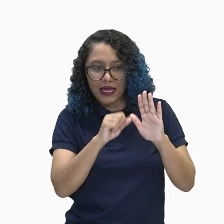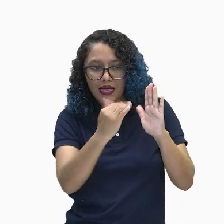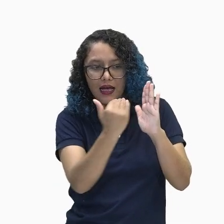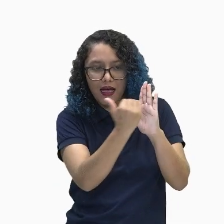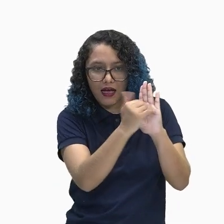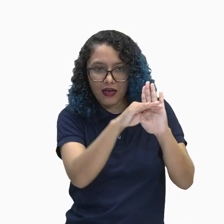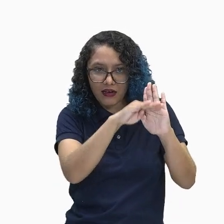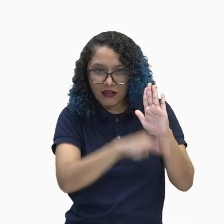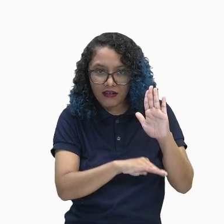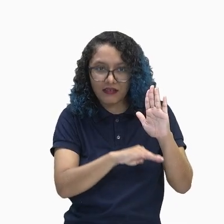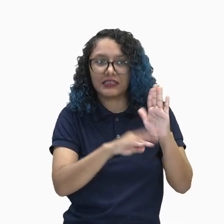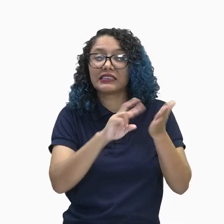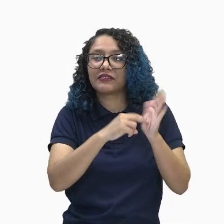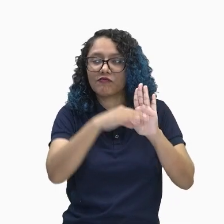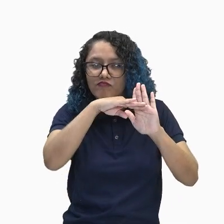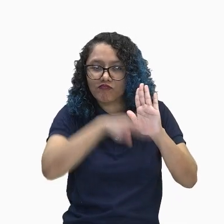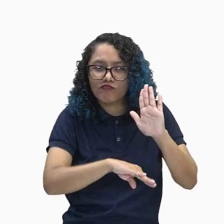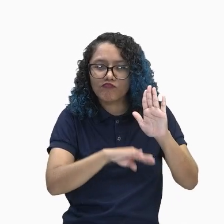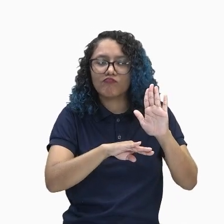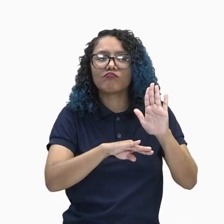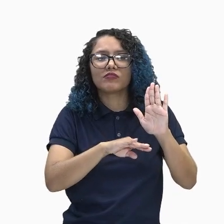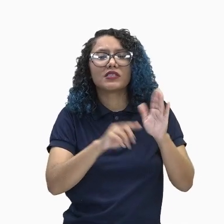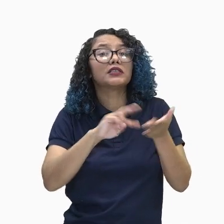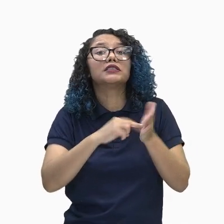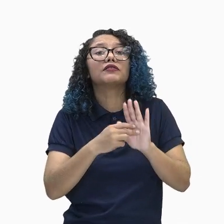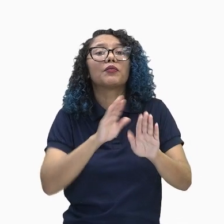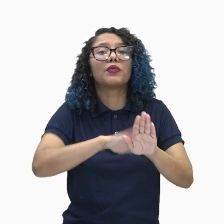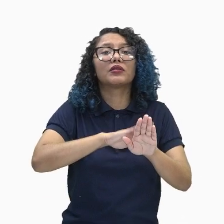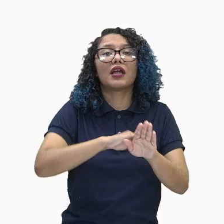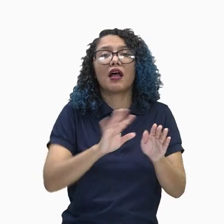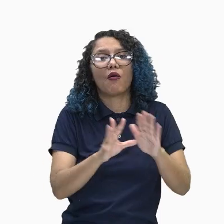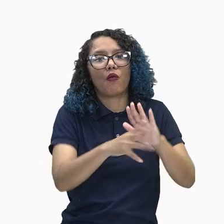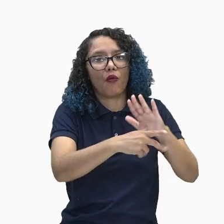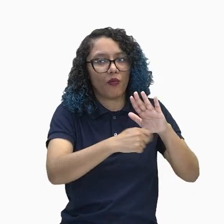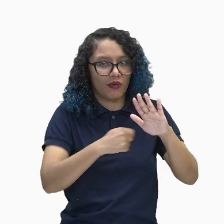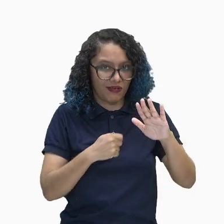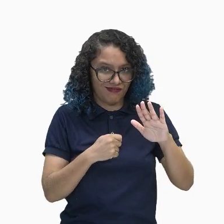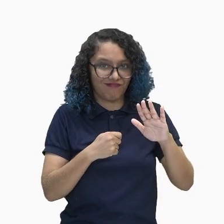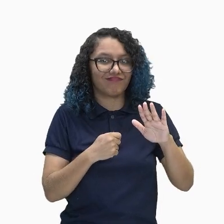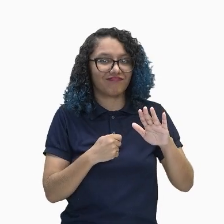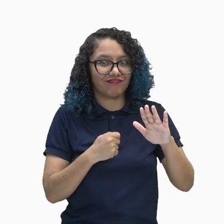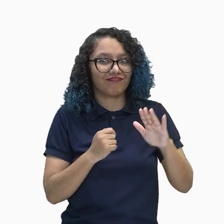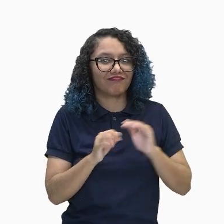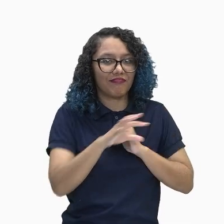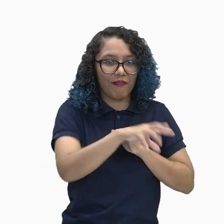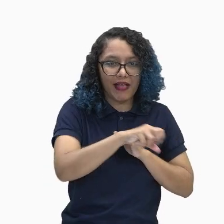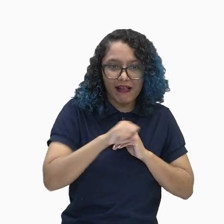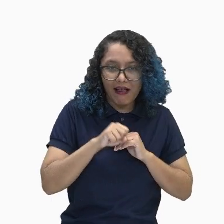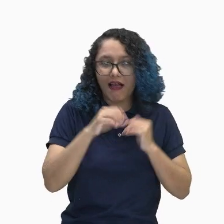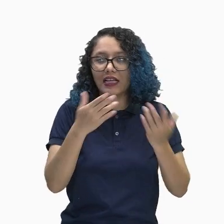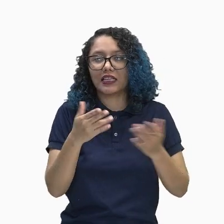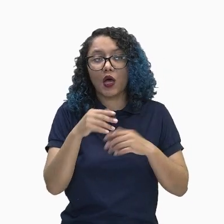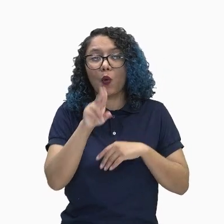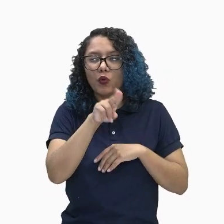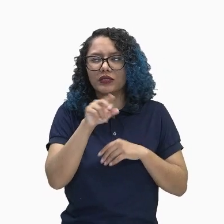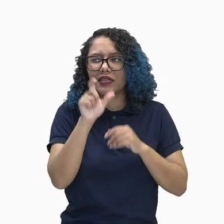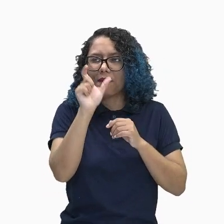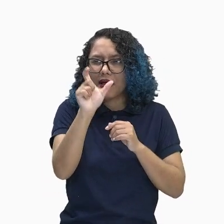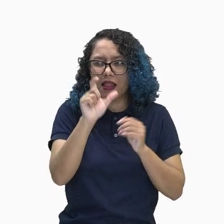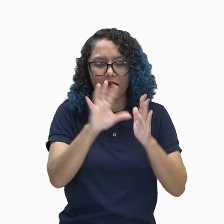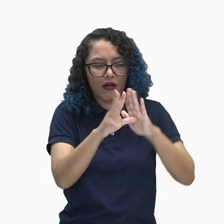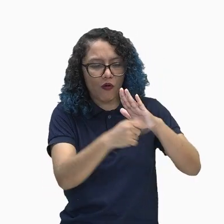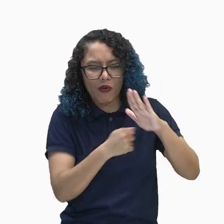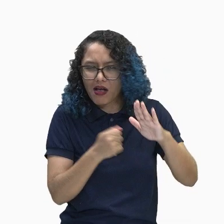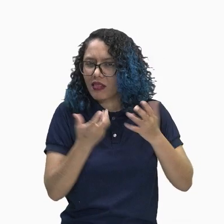de subtrair os pertences dos outros, ou seja, roubar. Então, você não quer usar a palavra roubar, você quer usar uma